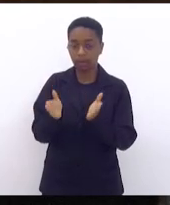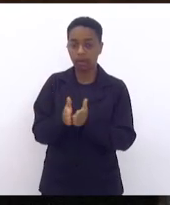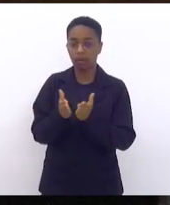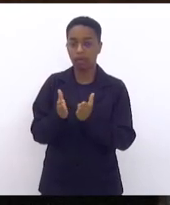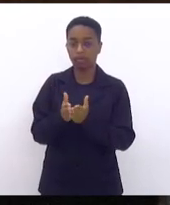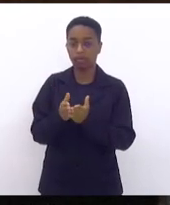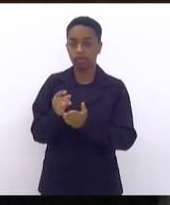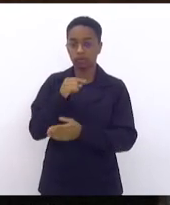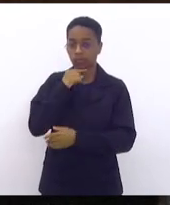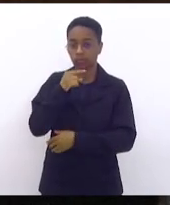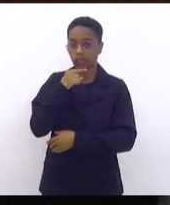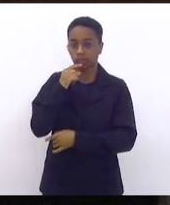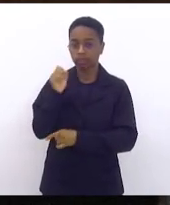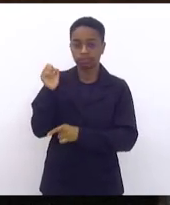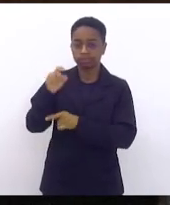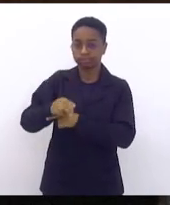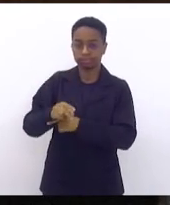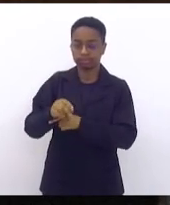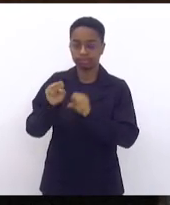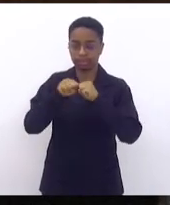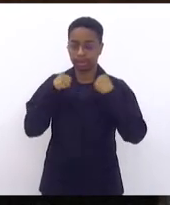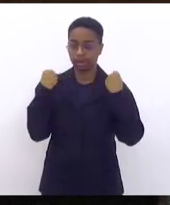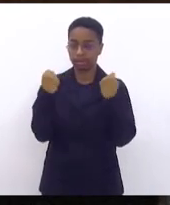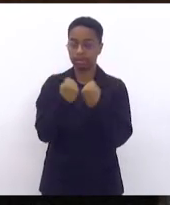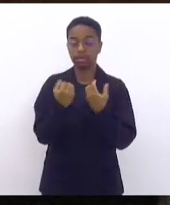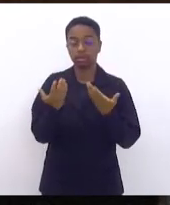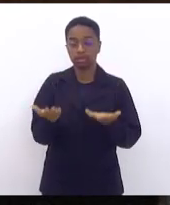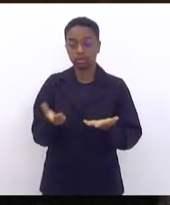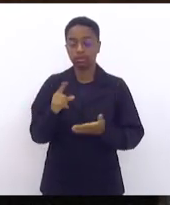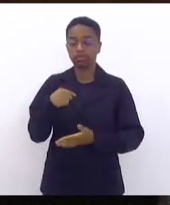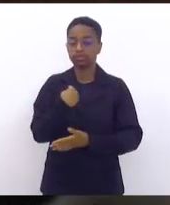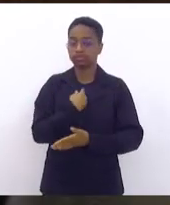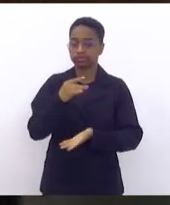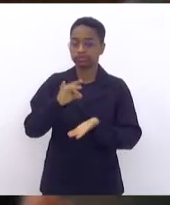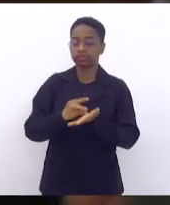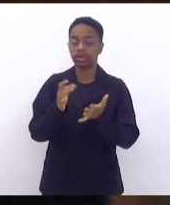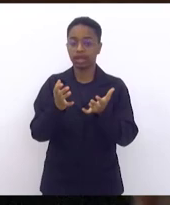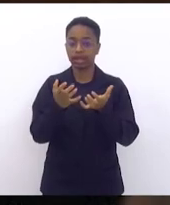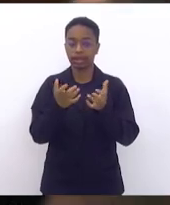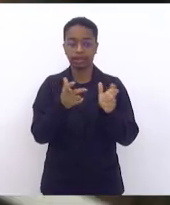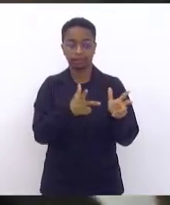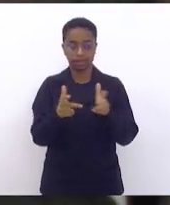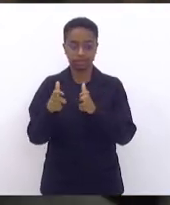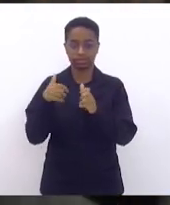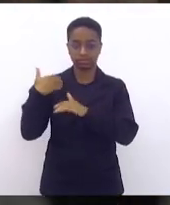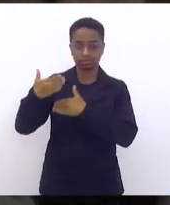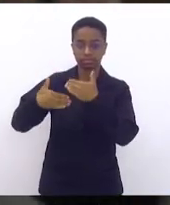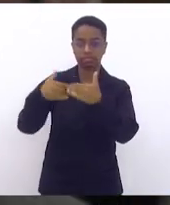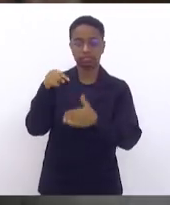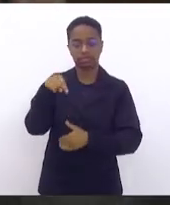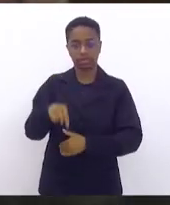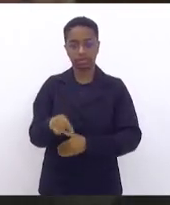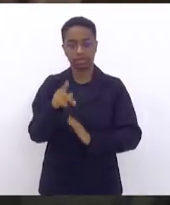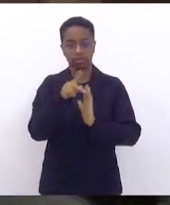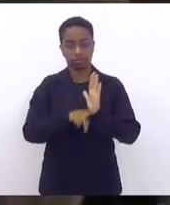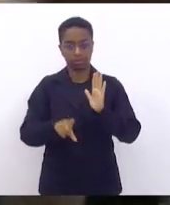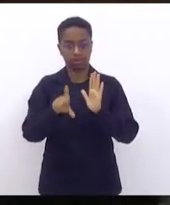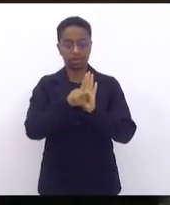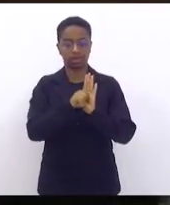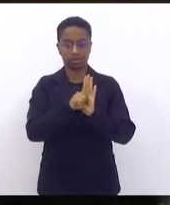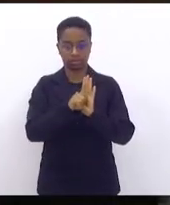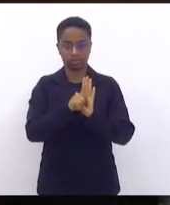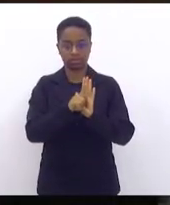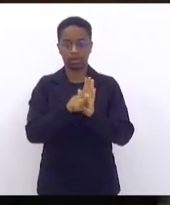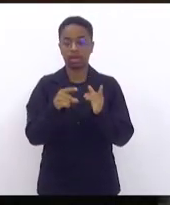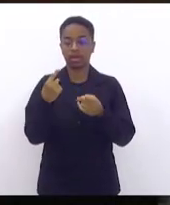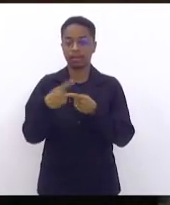no Maracanã não acontece. Então, a gente quer muito ver prosperar nessa Casa Legislativa esse projeto de lei